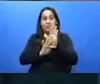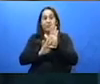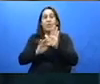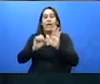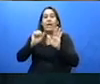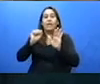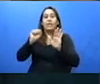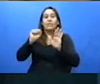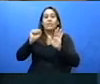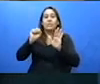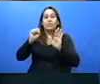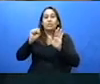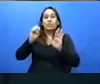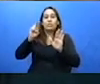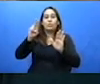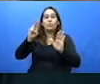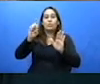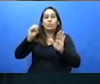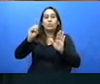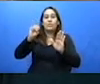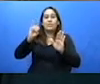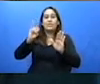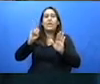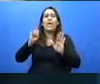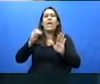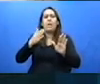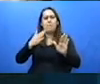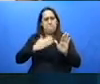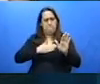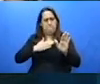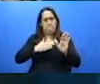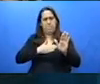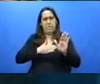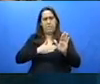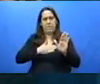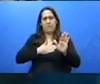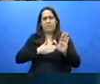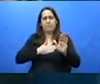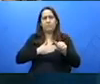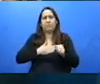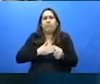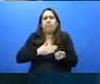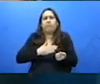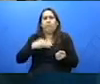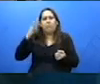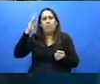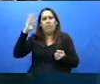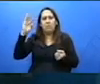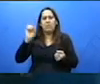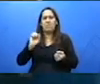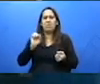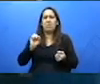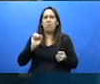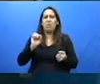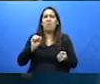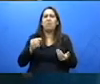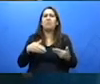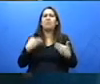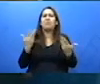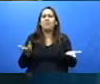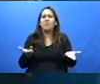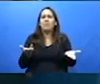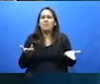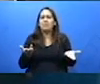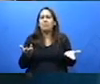A Suzy é Minha. Quem você imagina que seja essa Suzy? Quando ela fala assim, a Suzy é